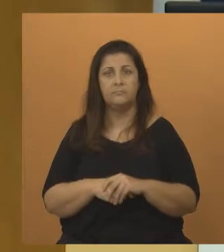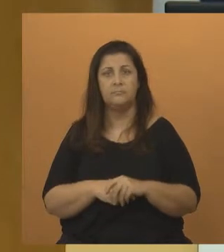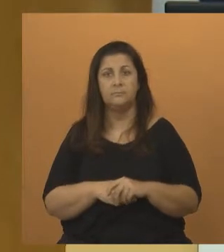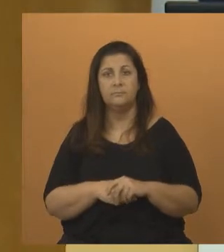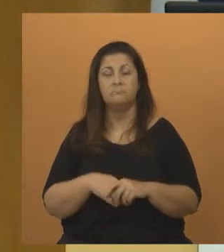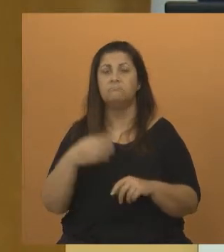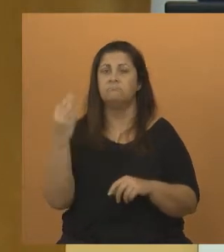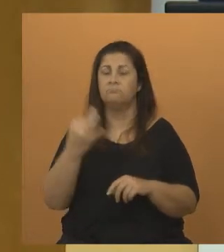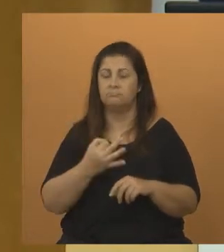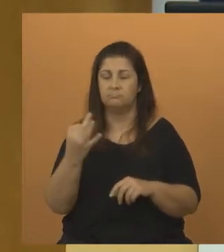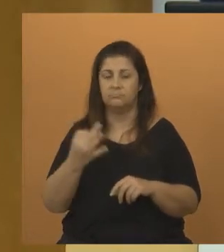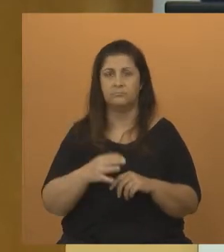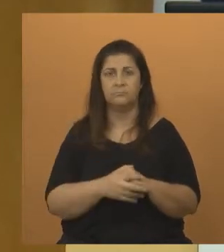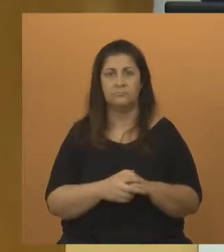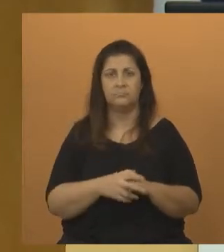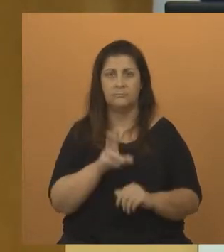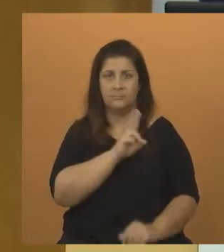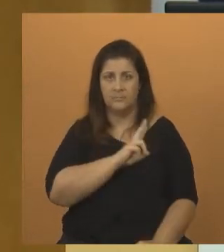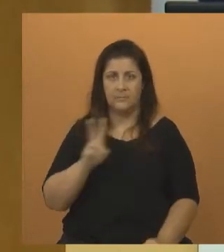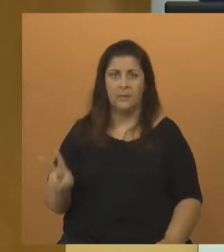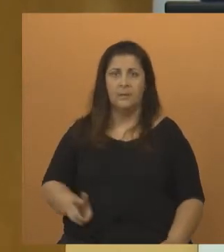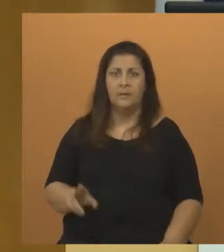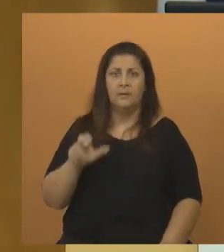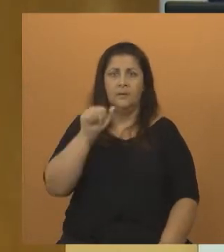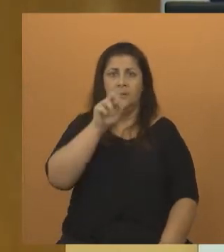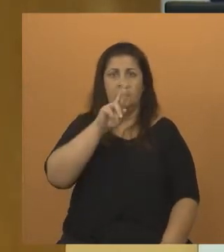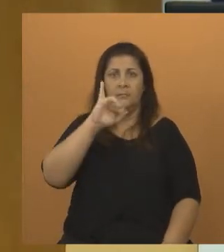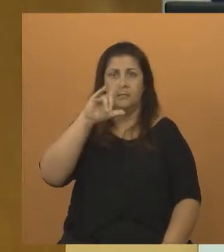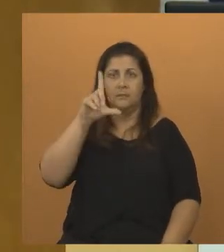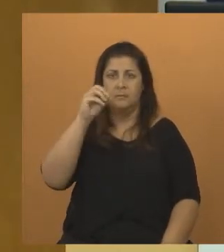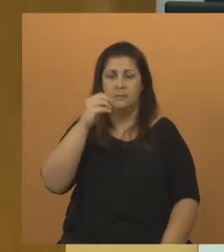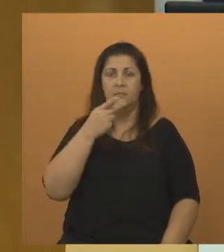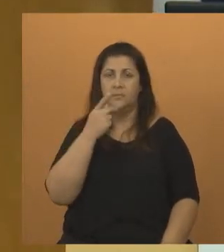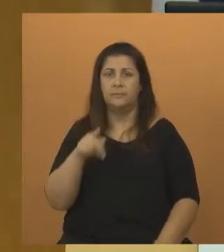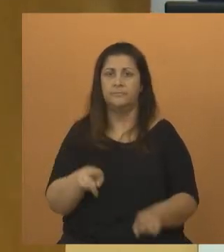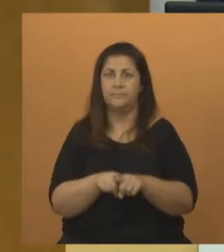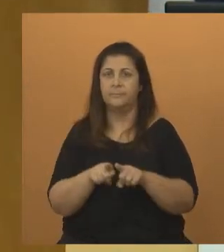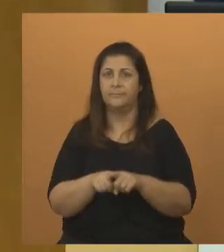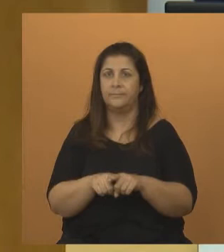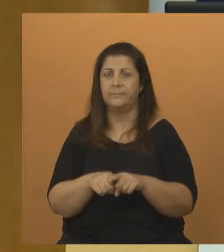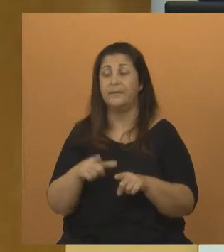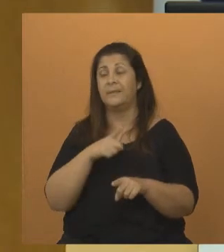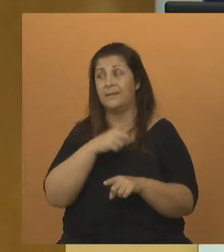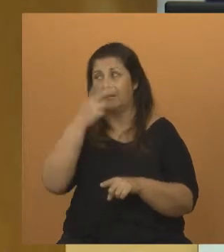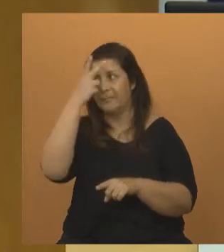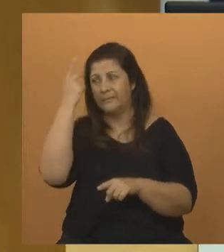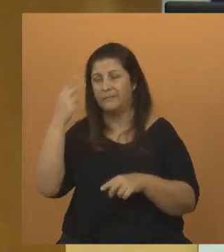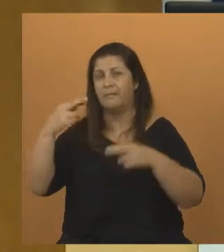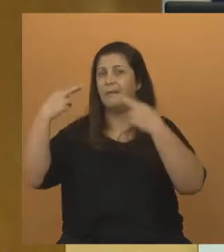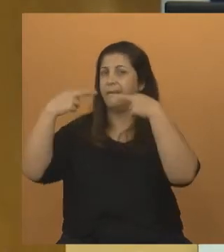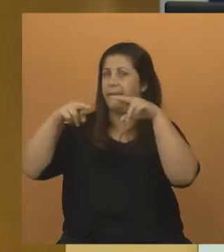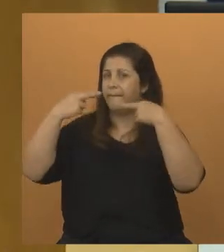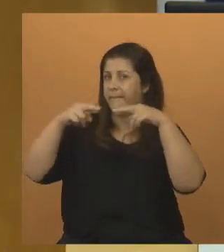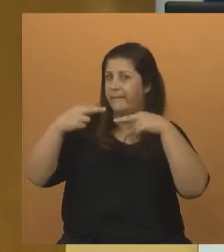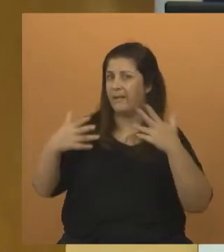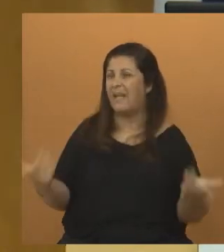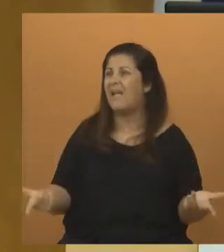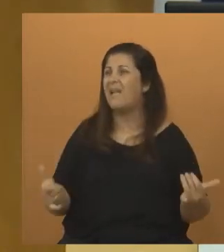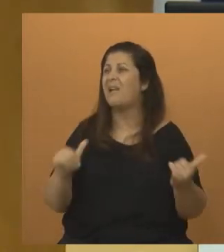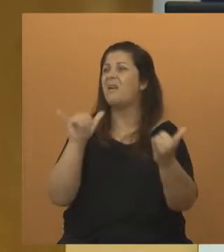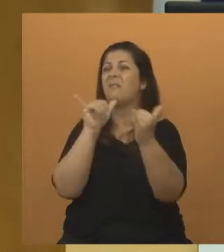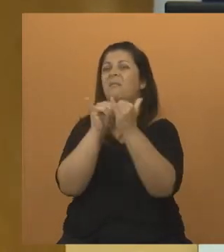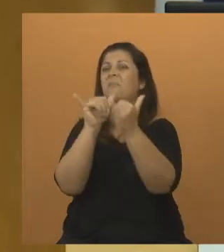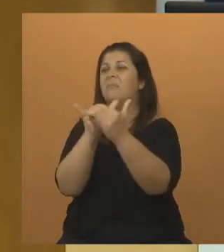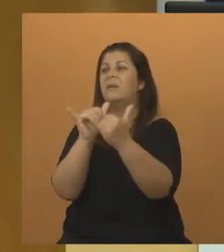Com certeza, o vereador Arildo comentou também, vamos ser criticados por algumas pessoas, dizendo assim, vá, perdoou a